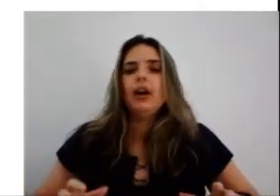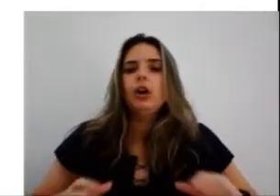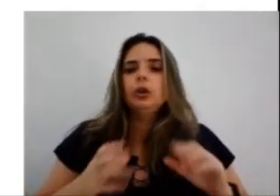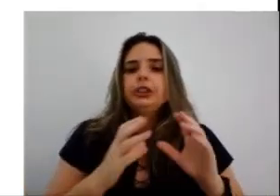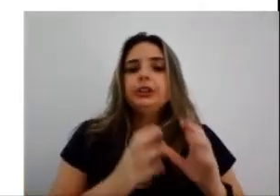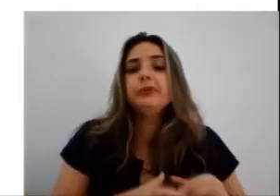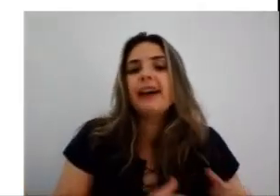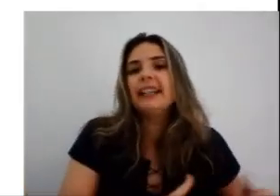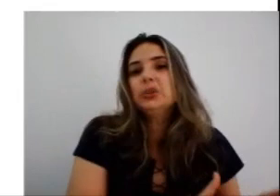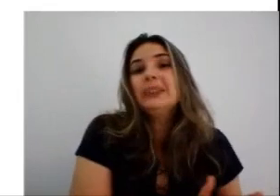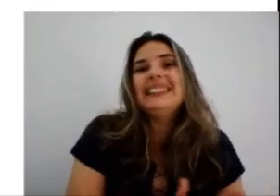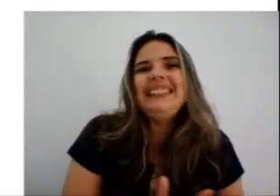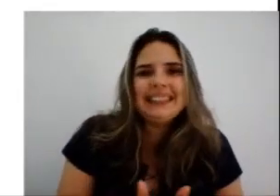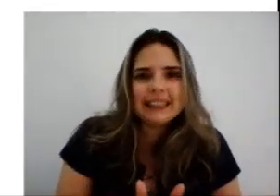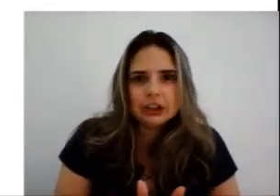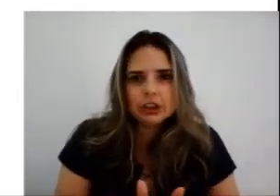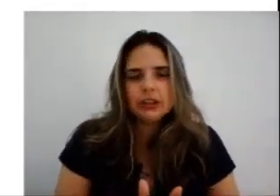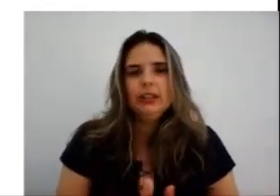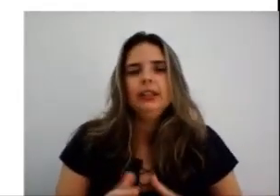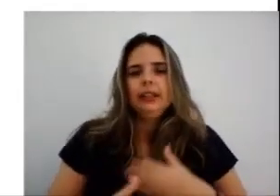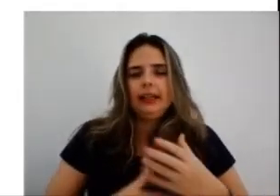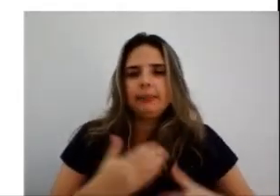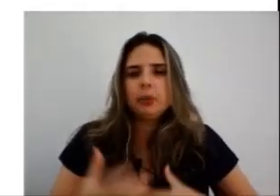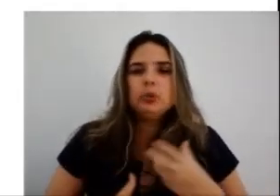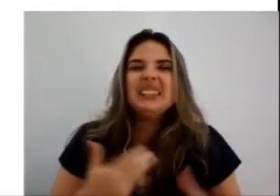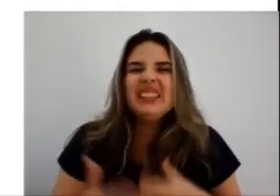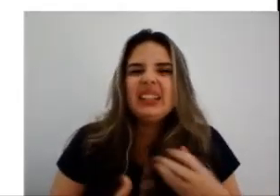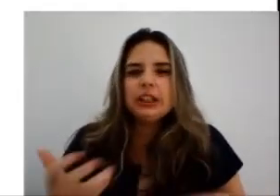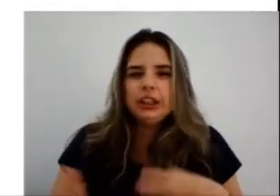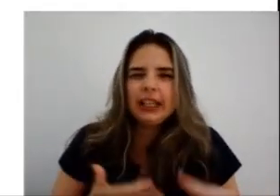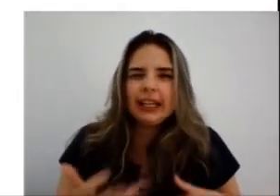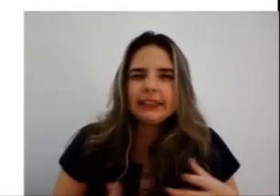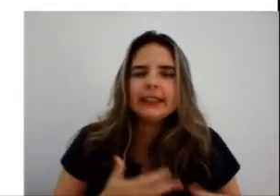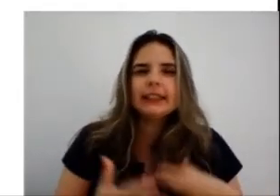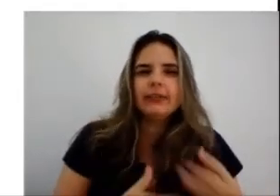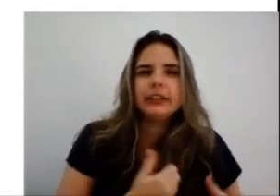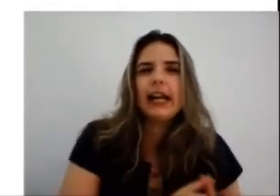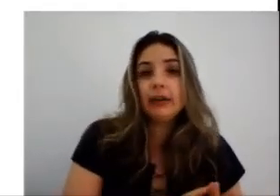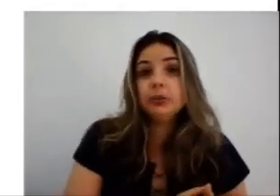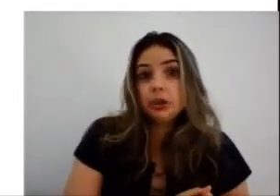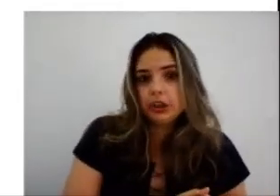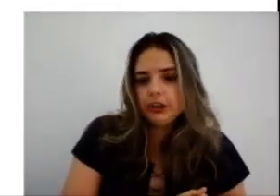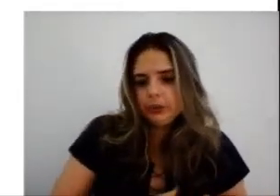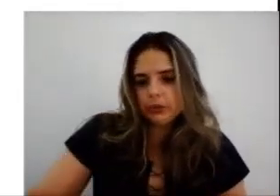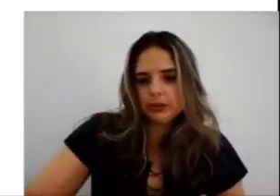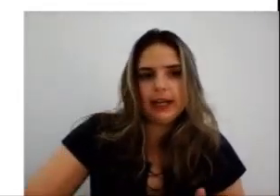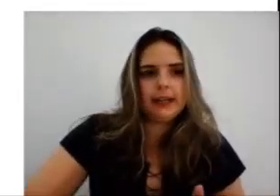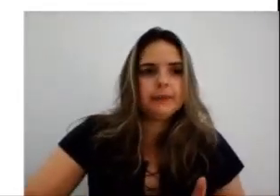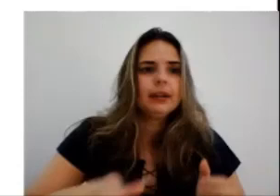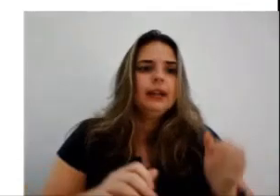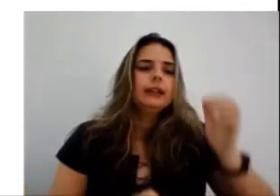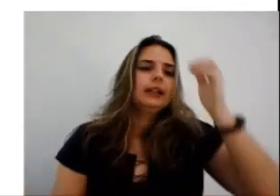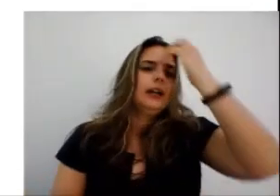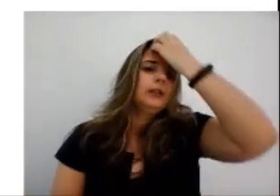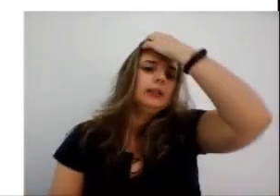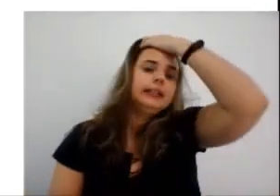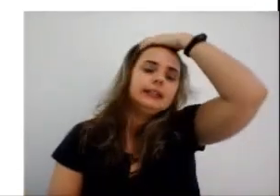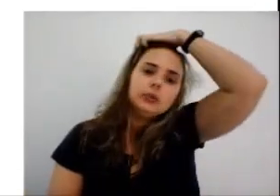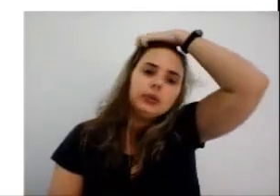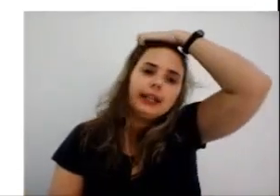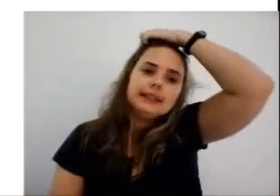lugar onde tinham várias usinas produzindo energia elétrica através da água dos rios, tá?